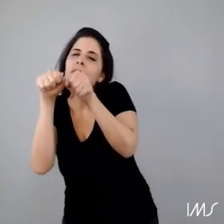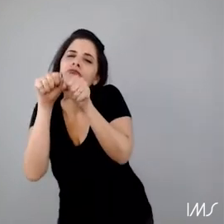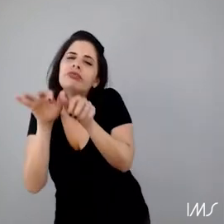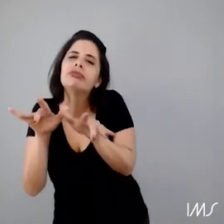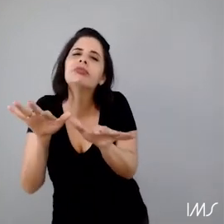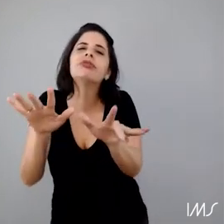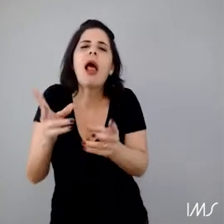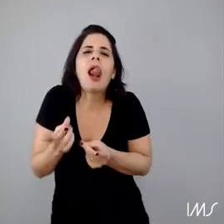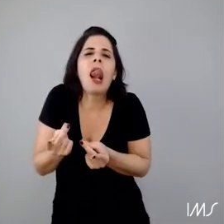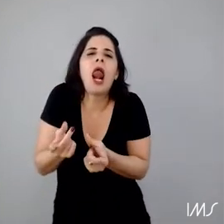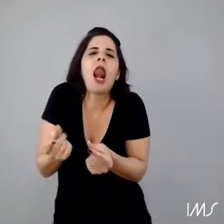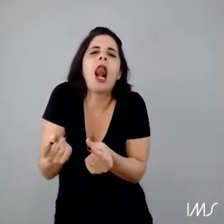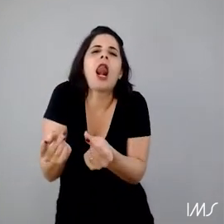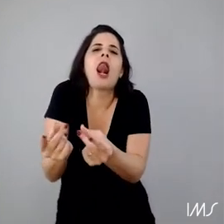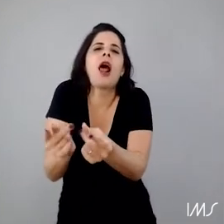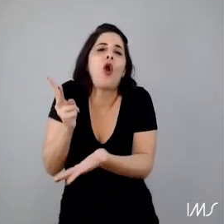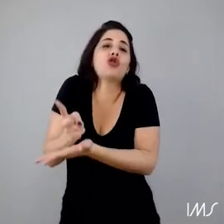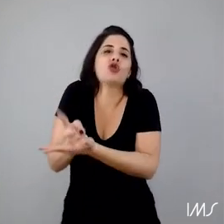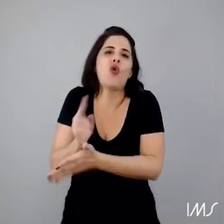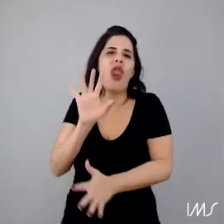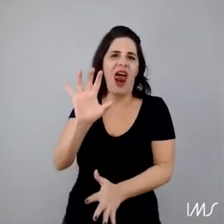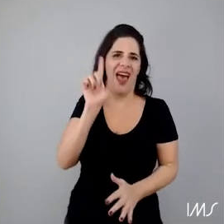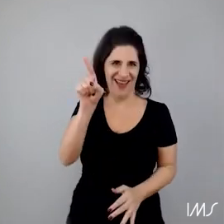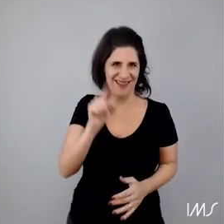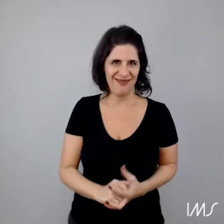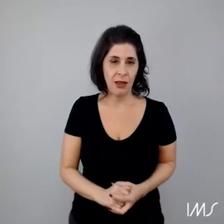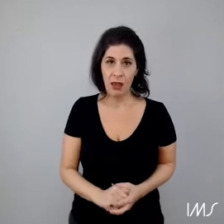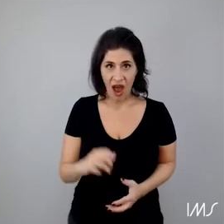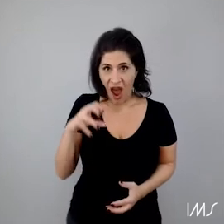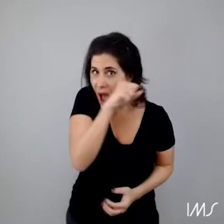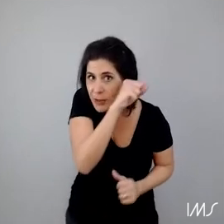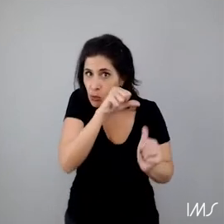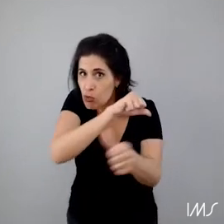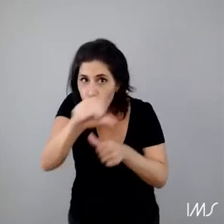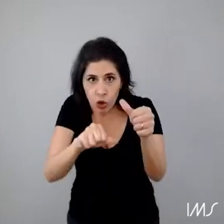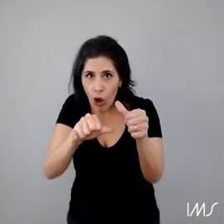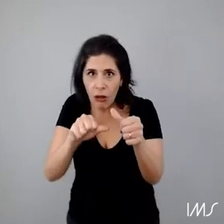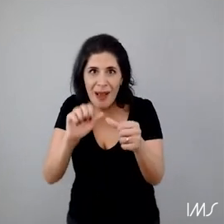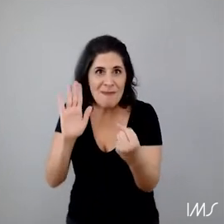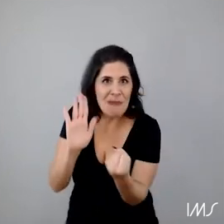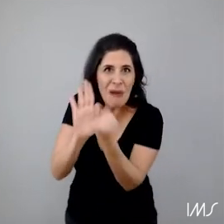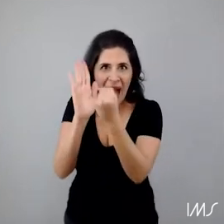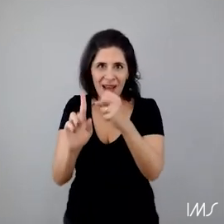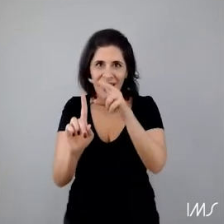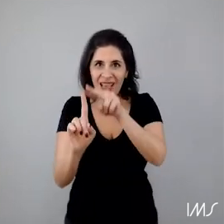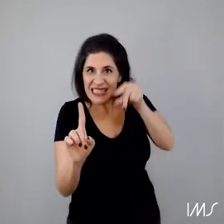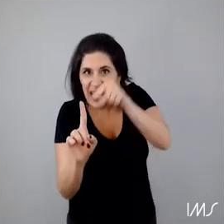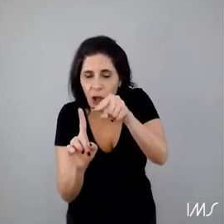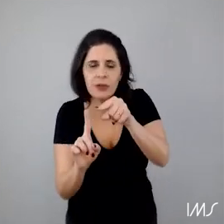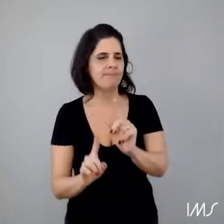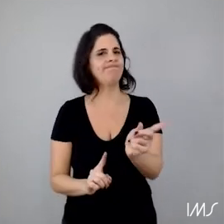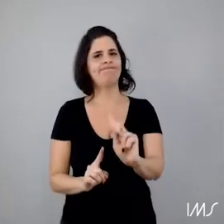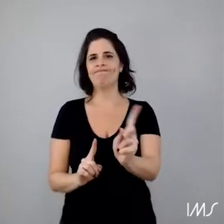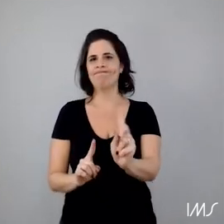Ela passou por séculos, atravessou séculos e continua. Esse nosso